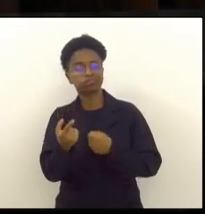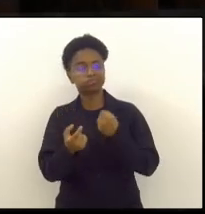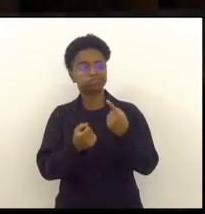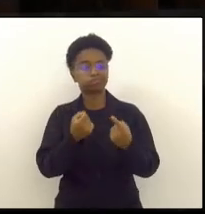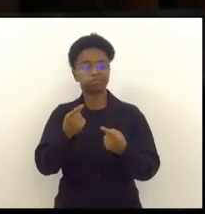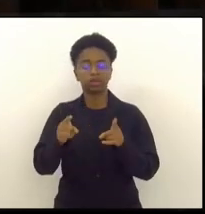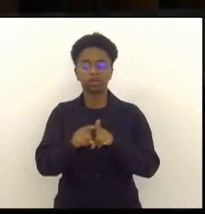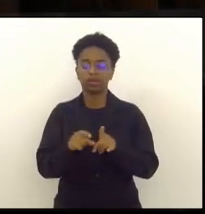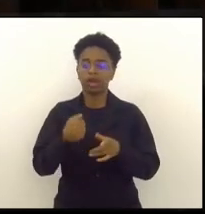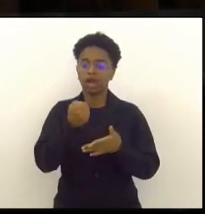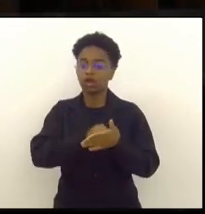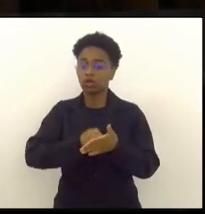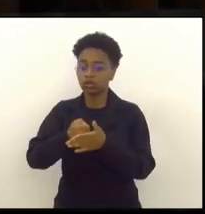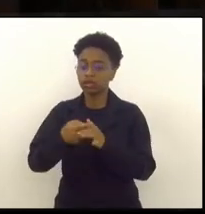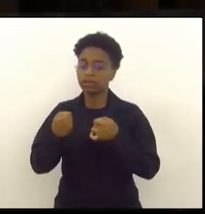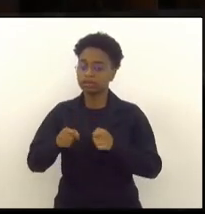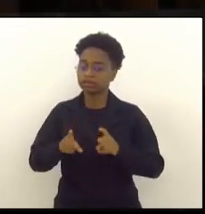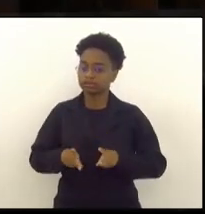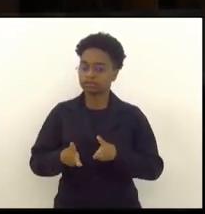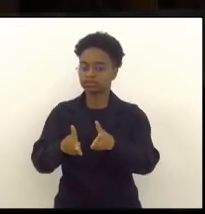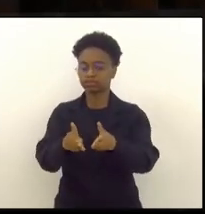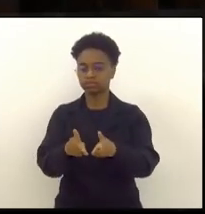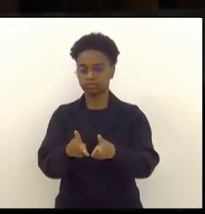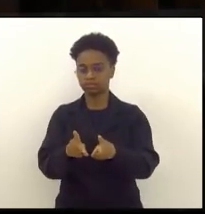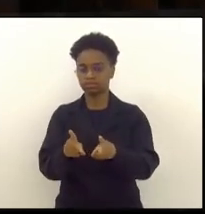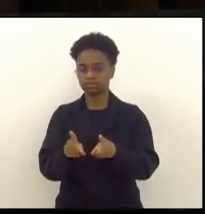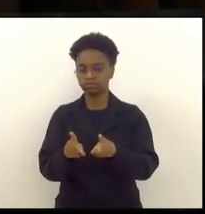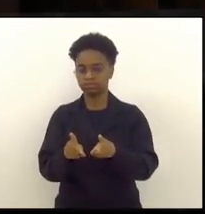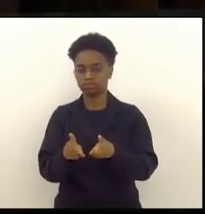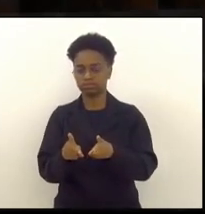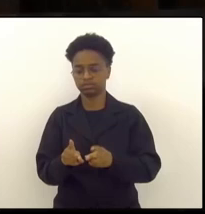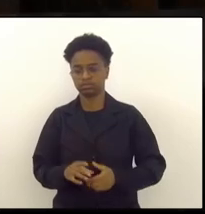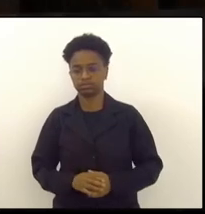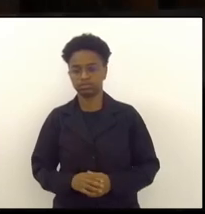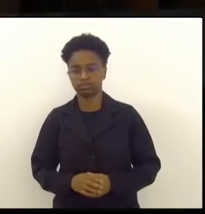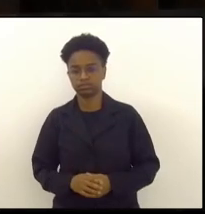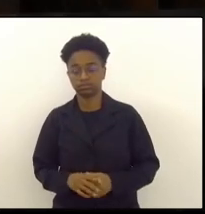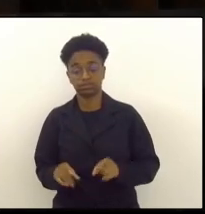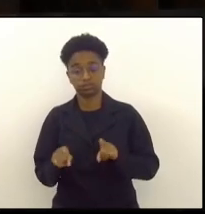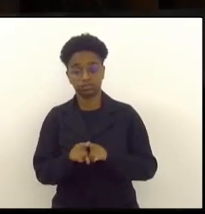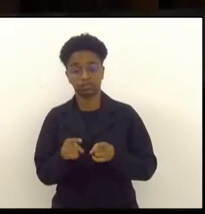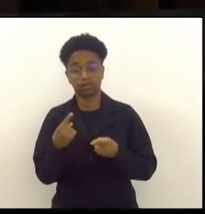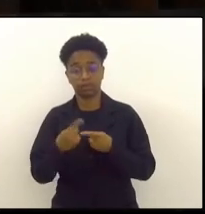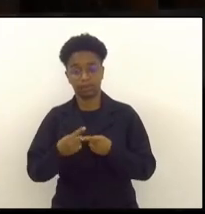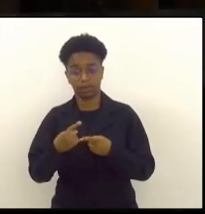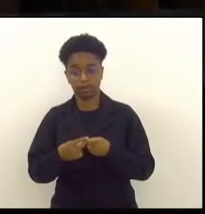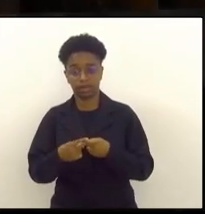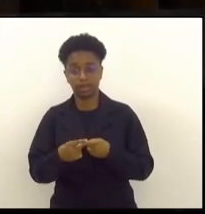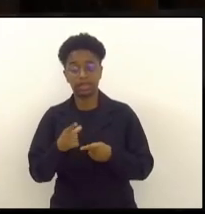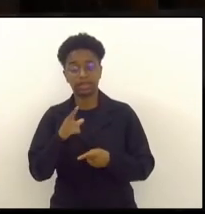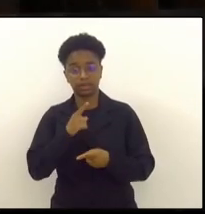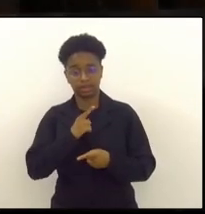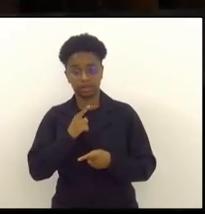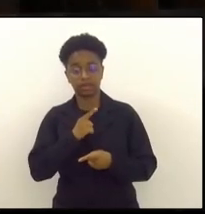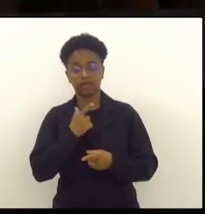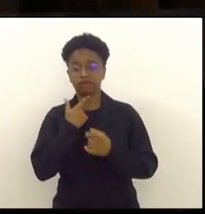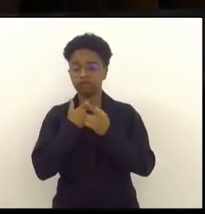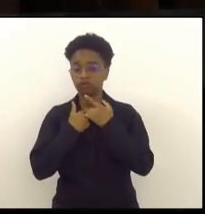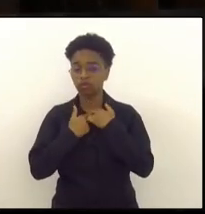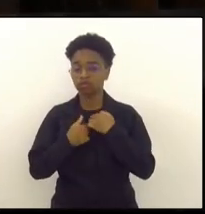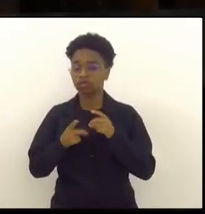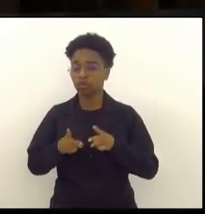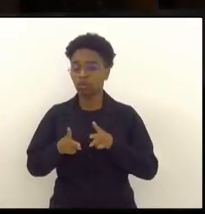luta ela tem que ser constante. E apenas porque eu tive efetivamente a vontade de